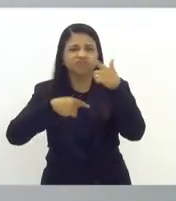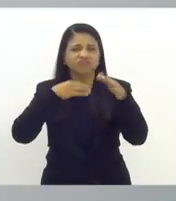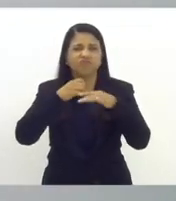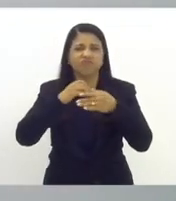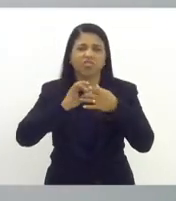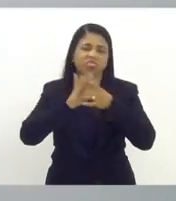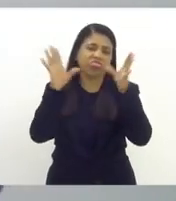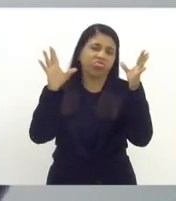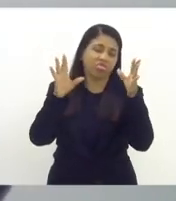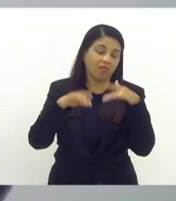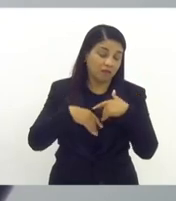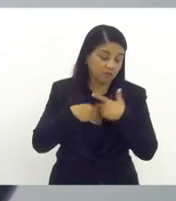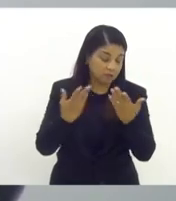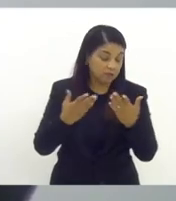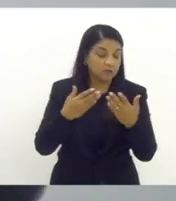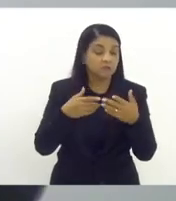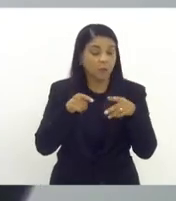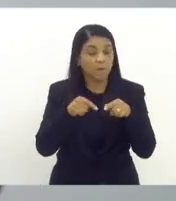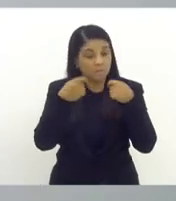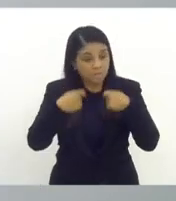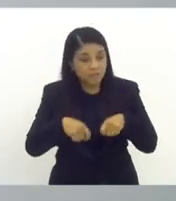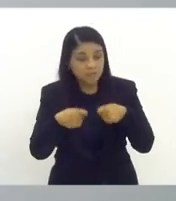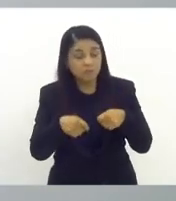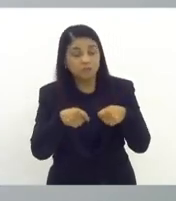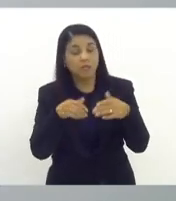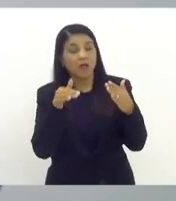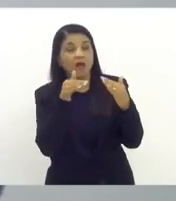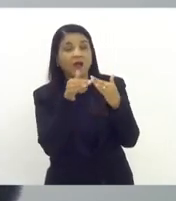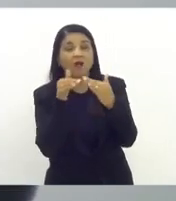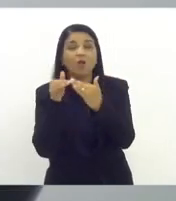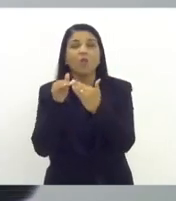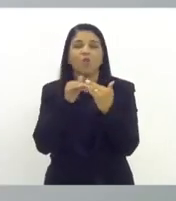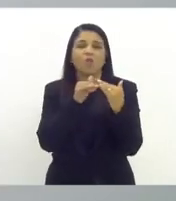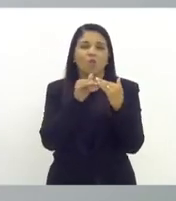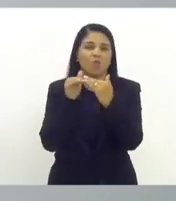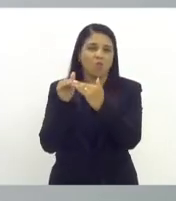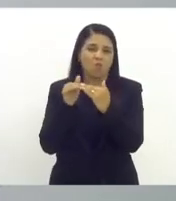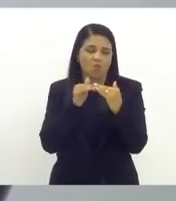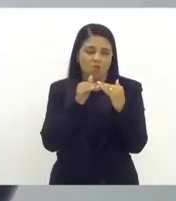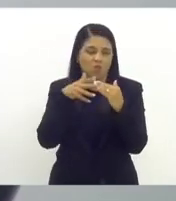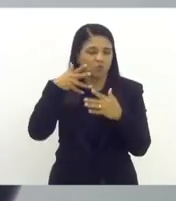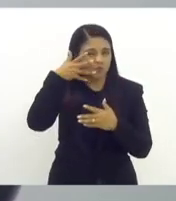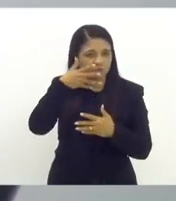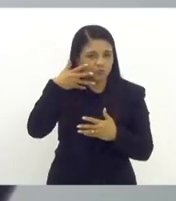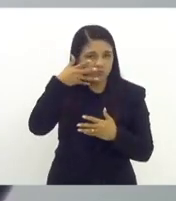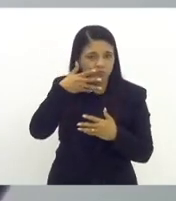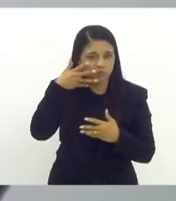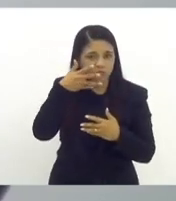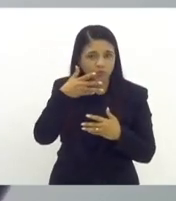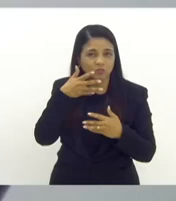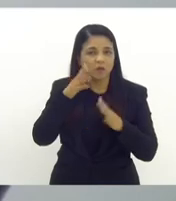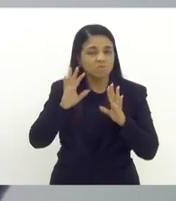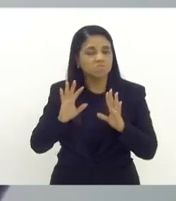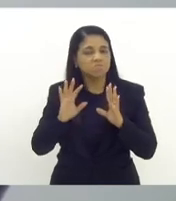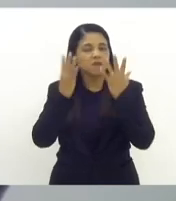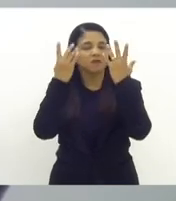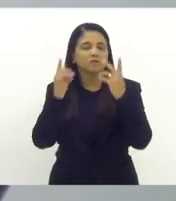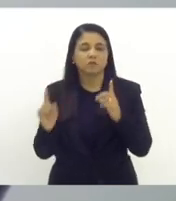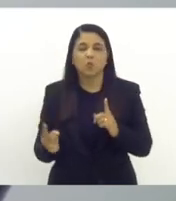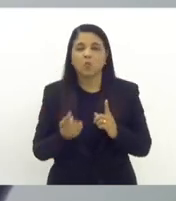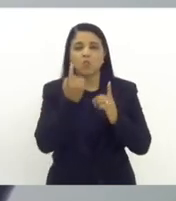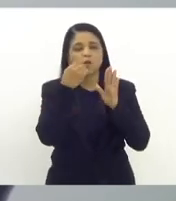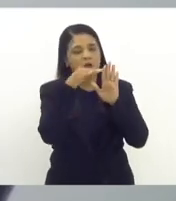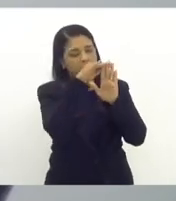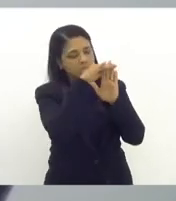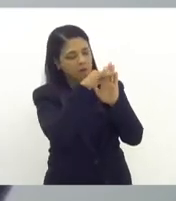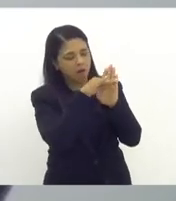mundo tentar chegar num acordo para que haja essa essa manifestação única de uma pauta